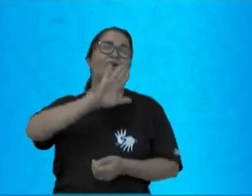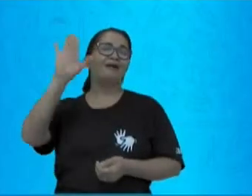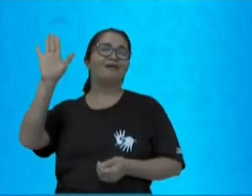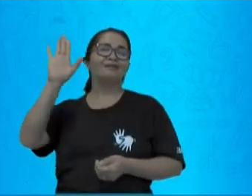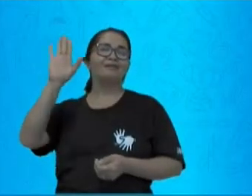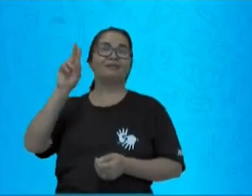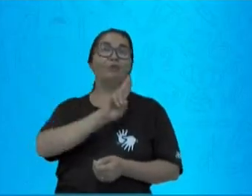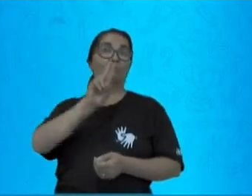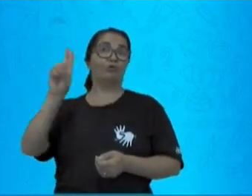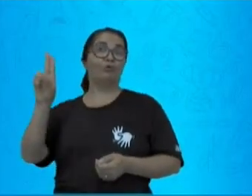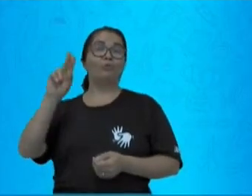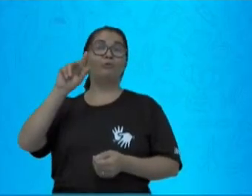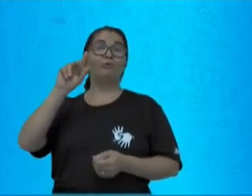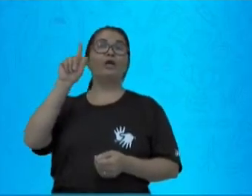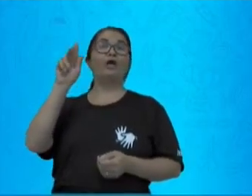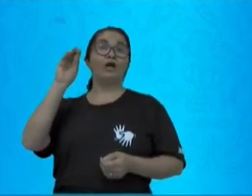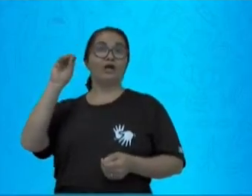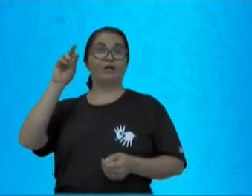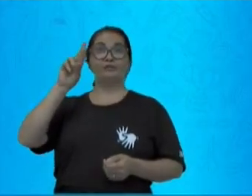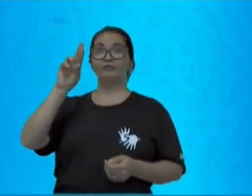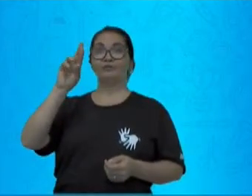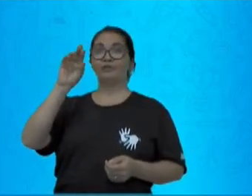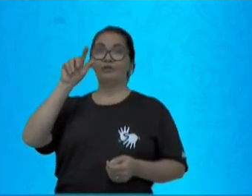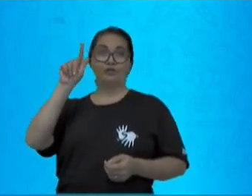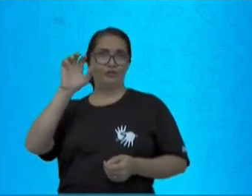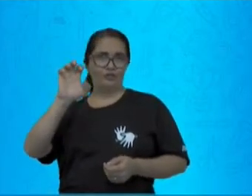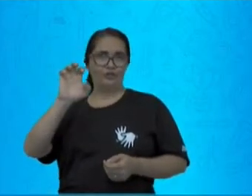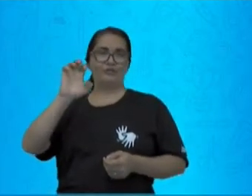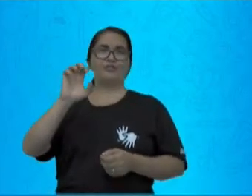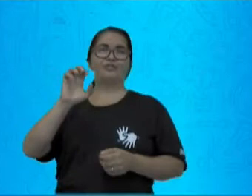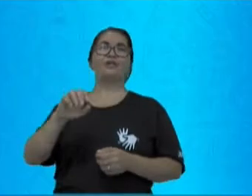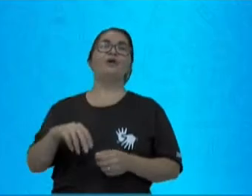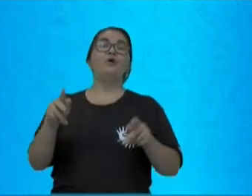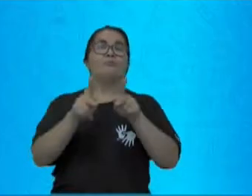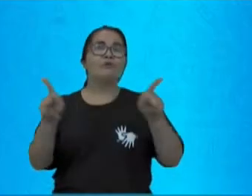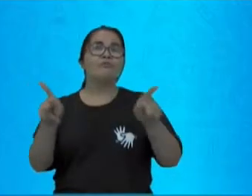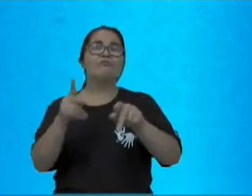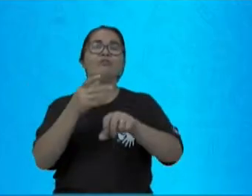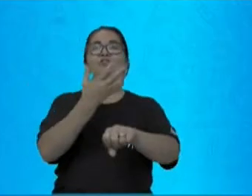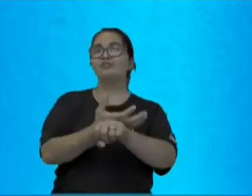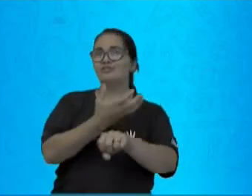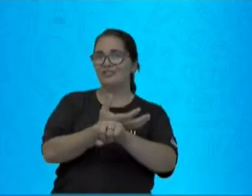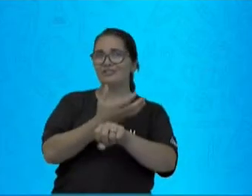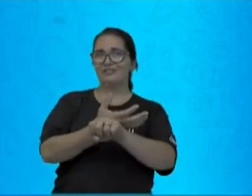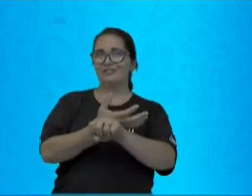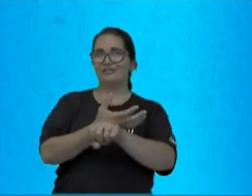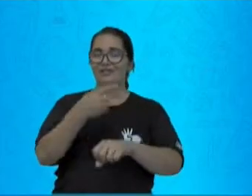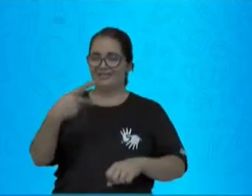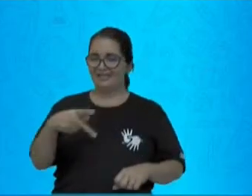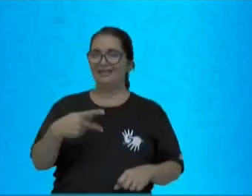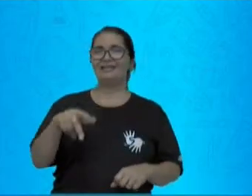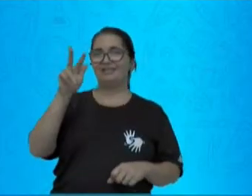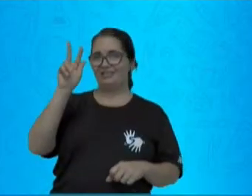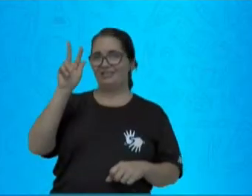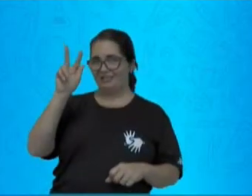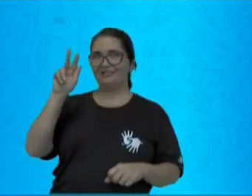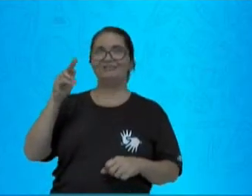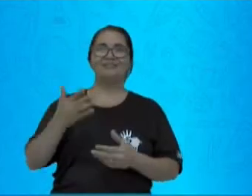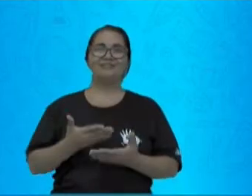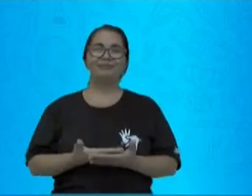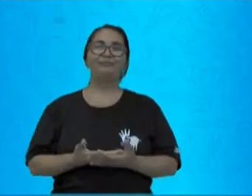Olá, sou Jorge de Wellington, professor de História da Secretaria Municipal de Educação de